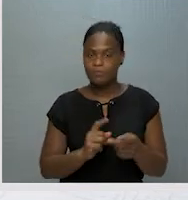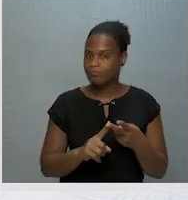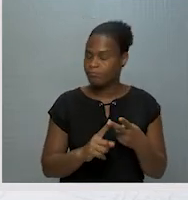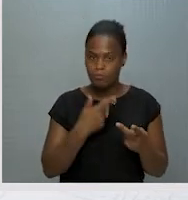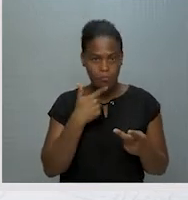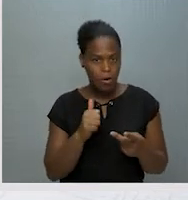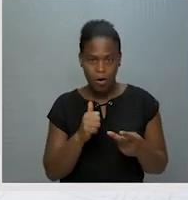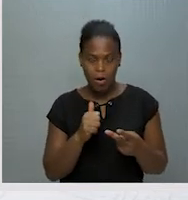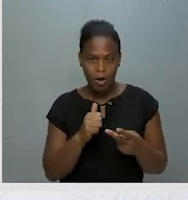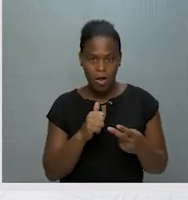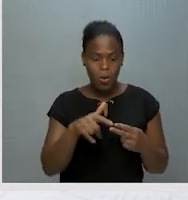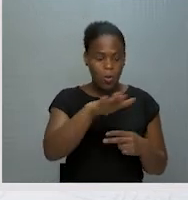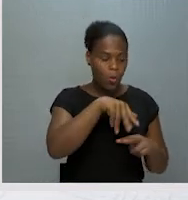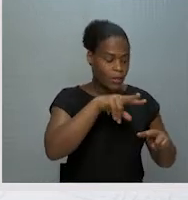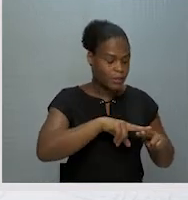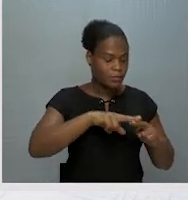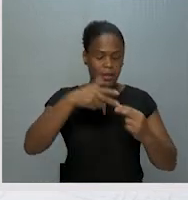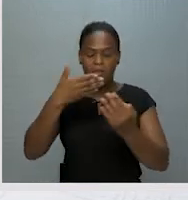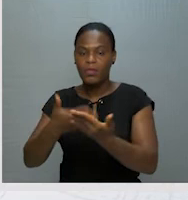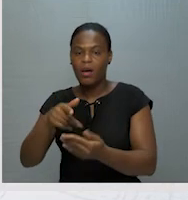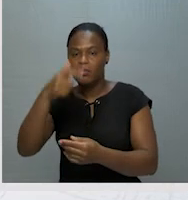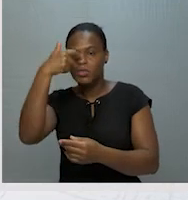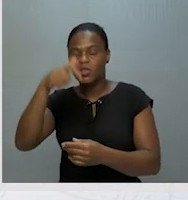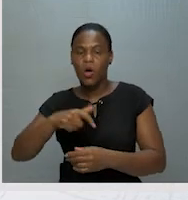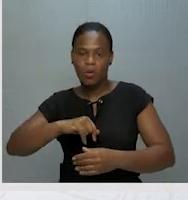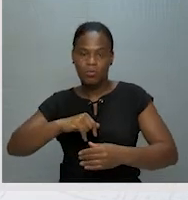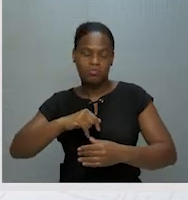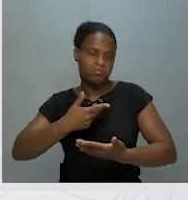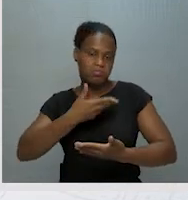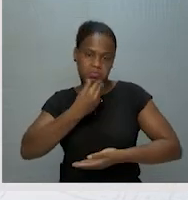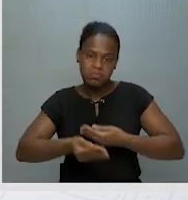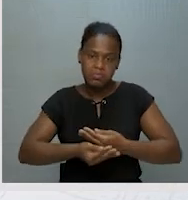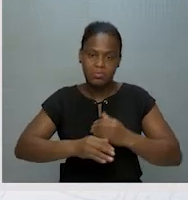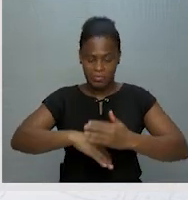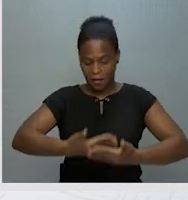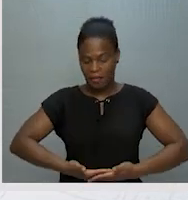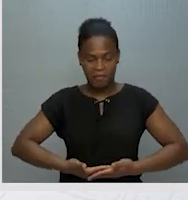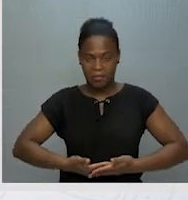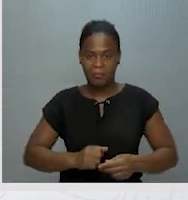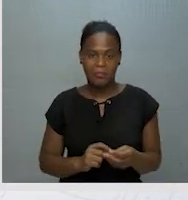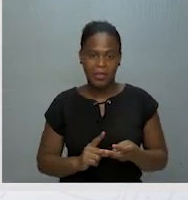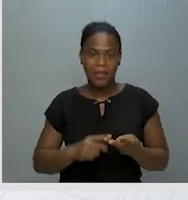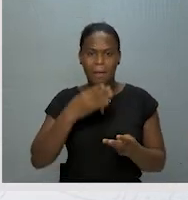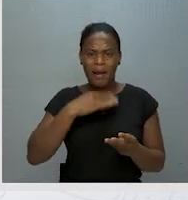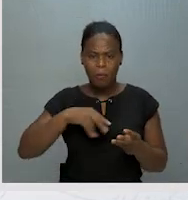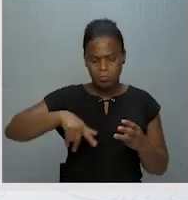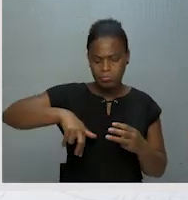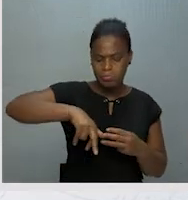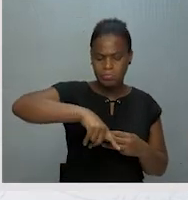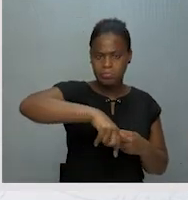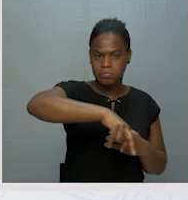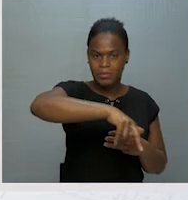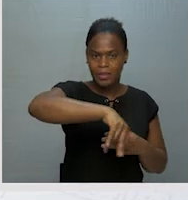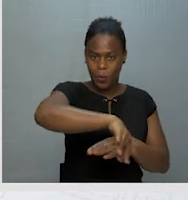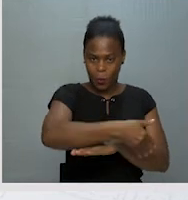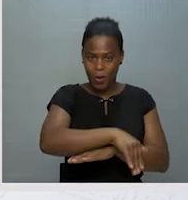Não devo ceder o meu lugar a idosos e grávidas. Devo utilizar a passadeira para atravessar a rua.